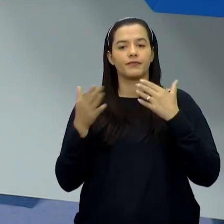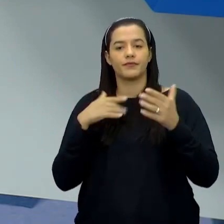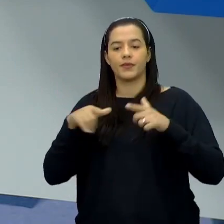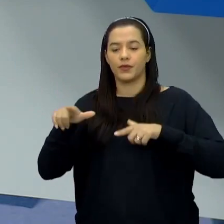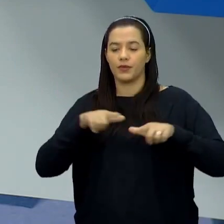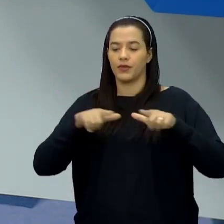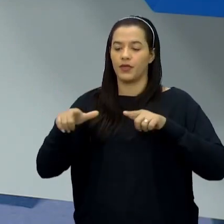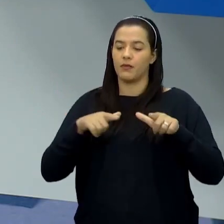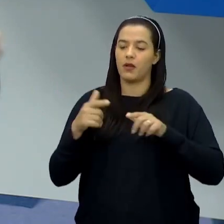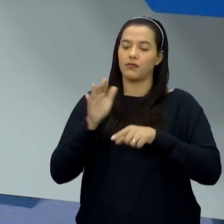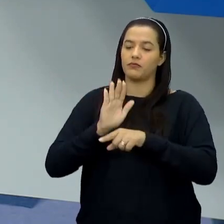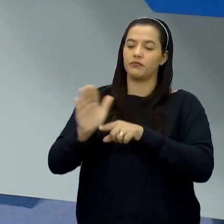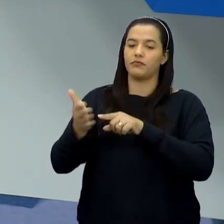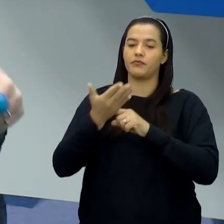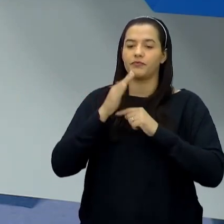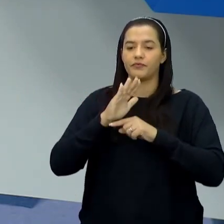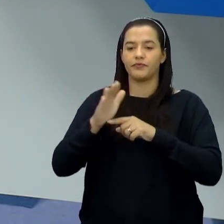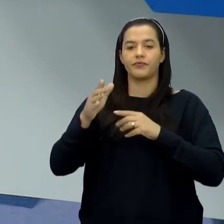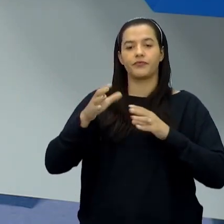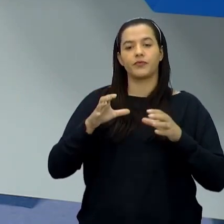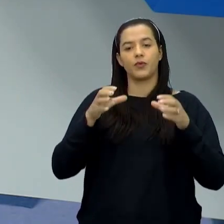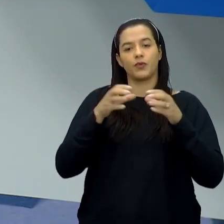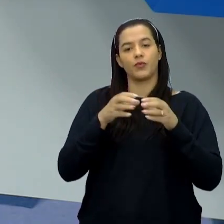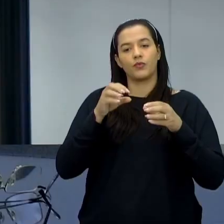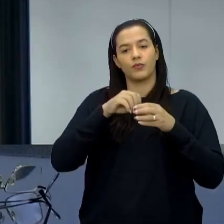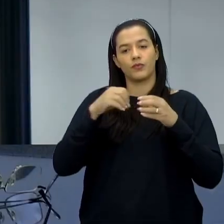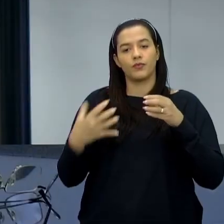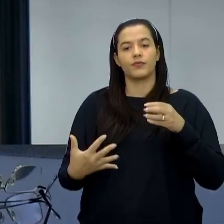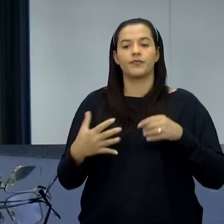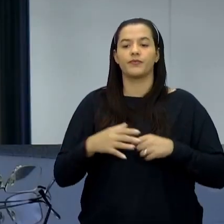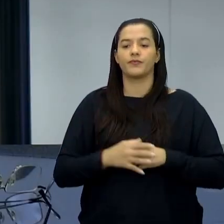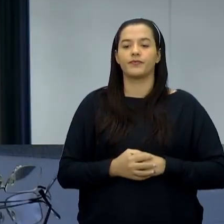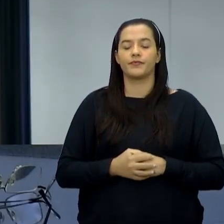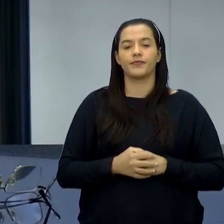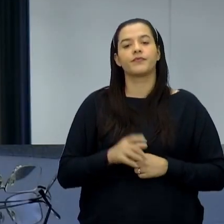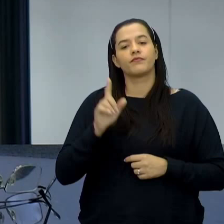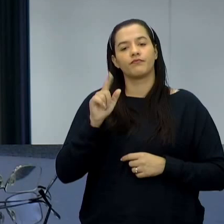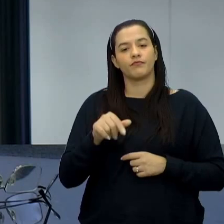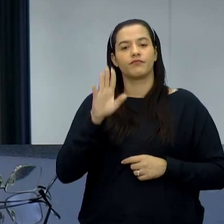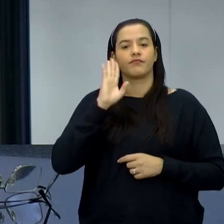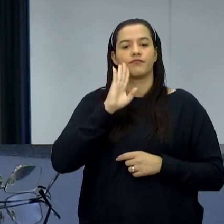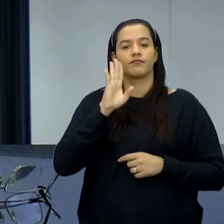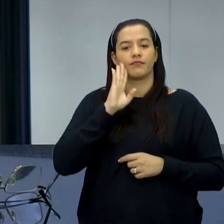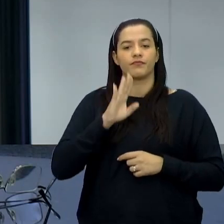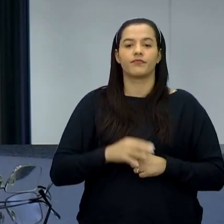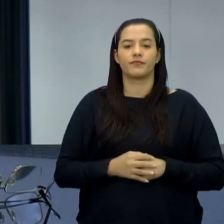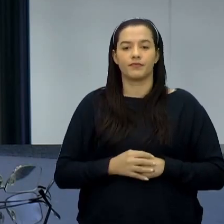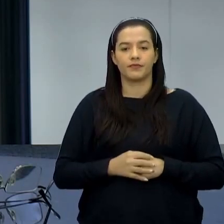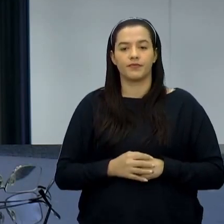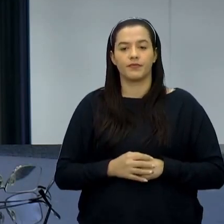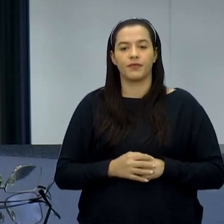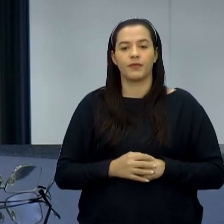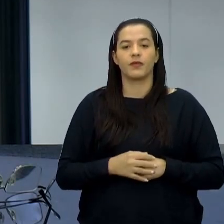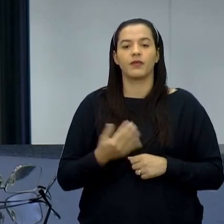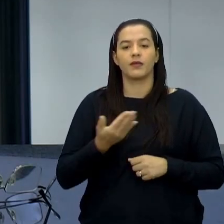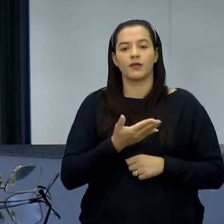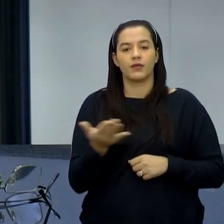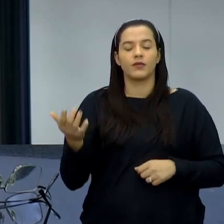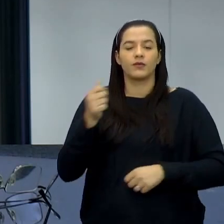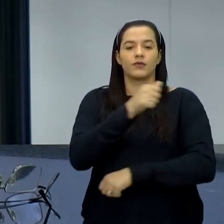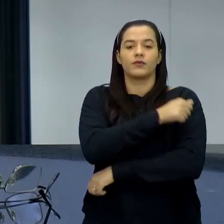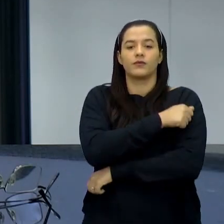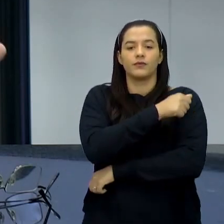trabalho cooperativo entre componentes. Sim. Não é legal? É muito legal. E aí os estudantes,